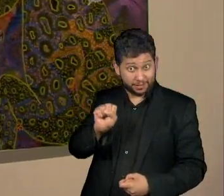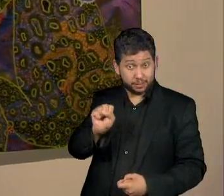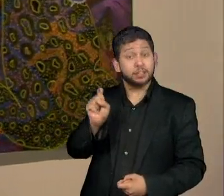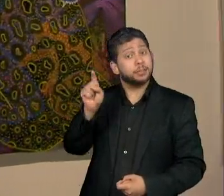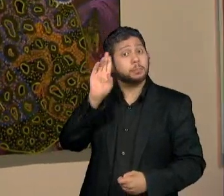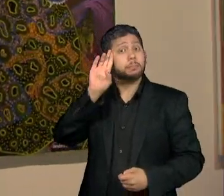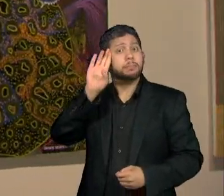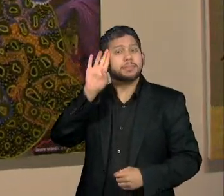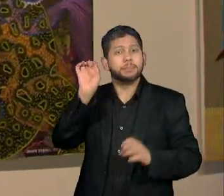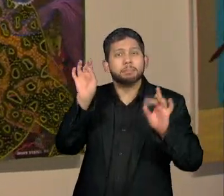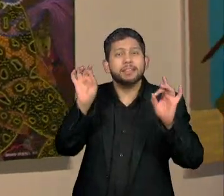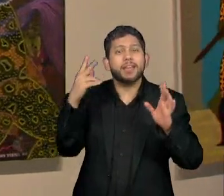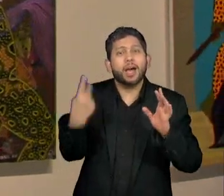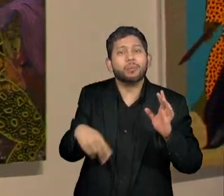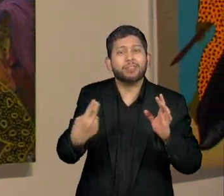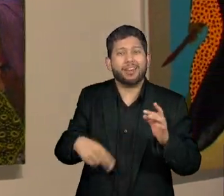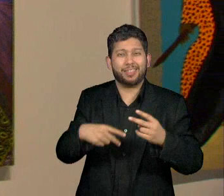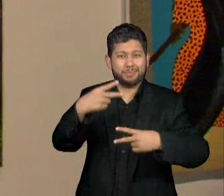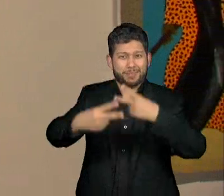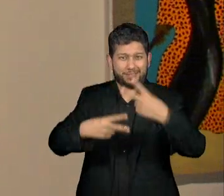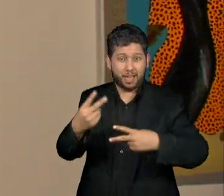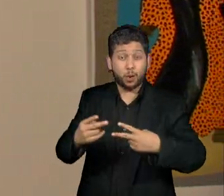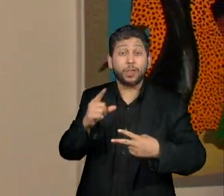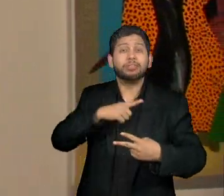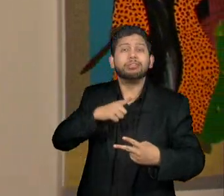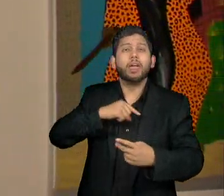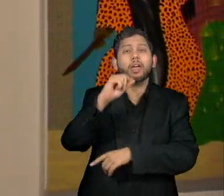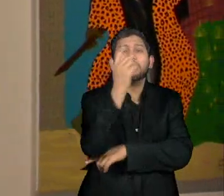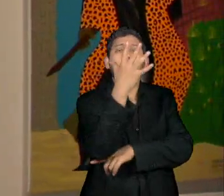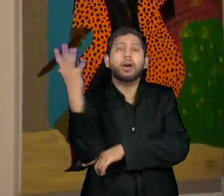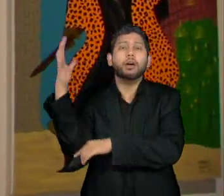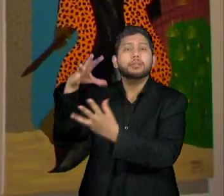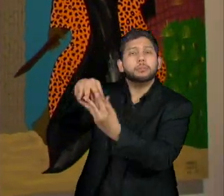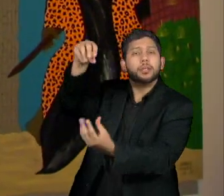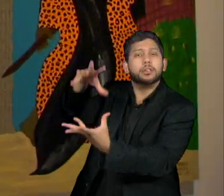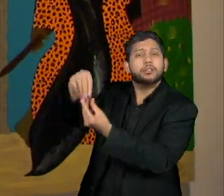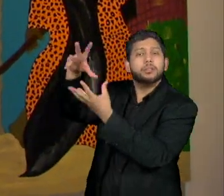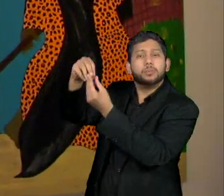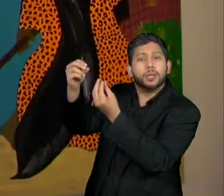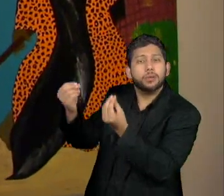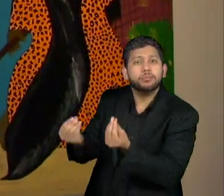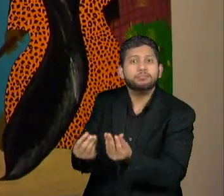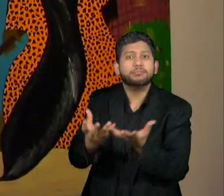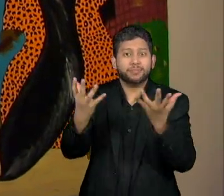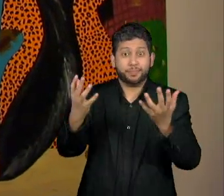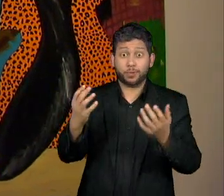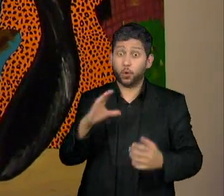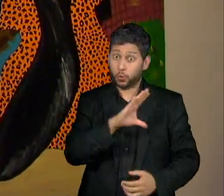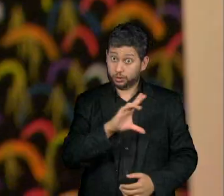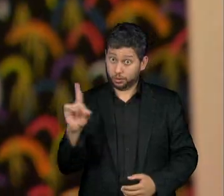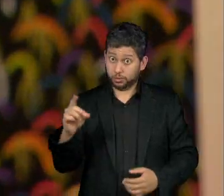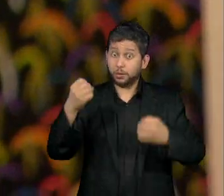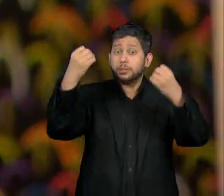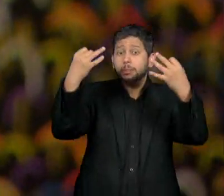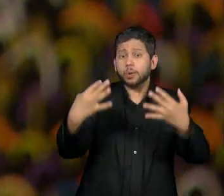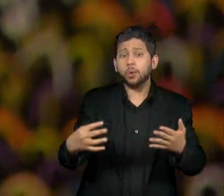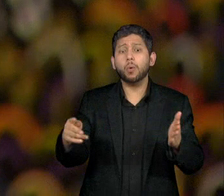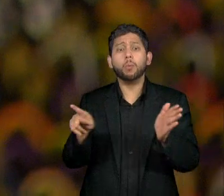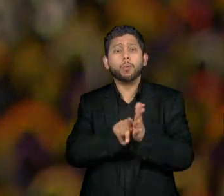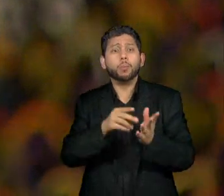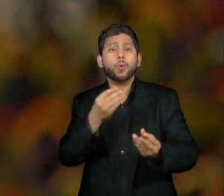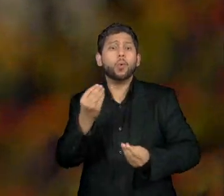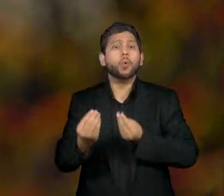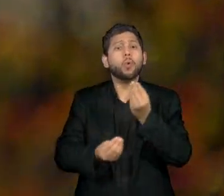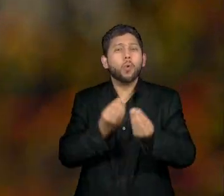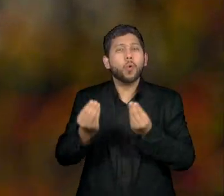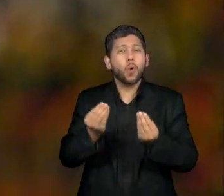cor a espíritos predadores ou protetores. O curador adjunto da Bienal falou sobre a obra antes da